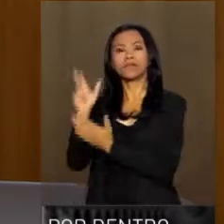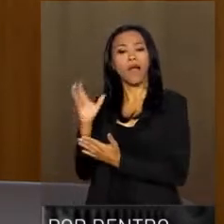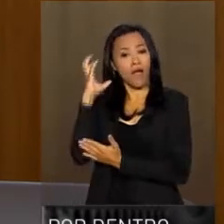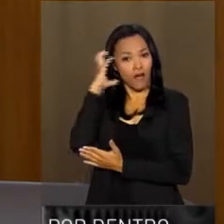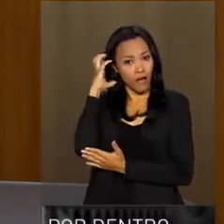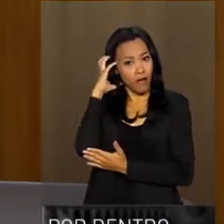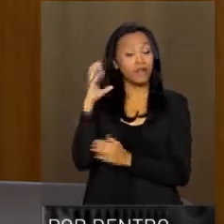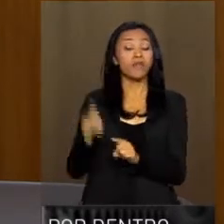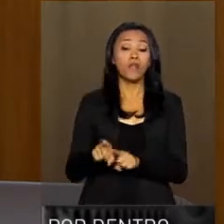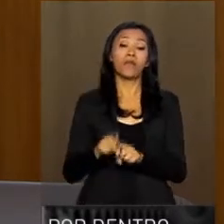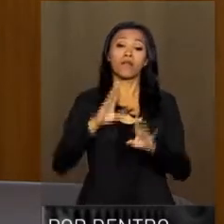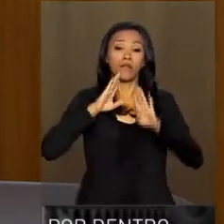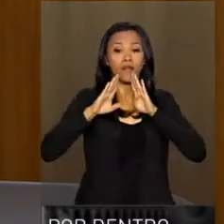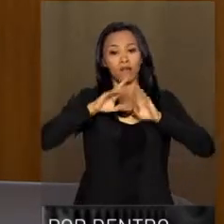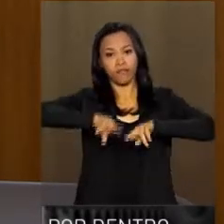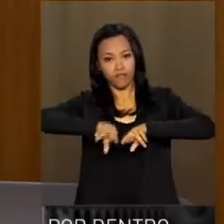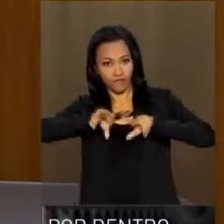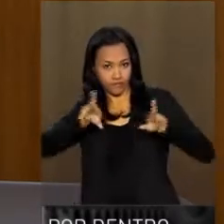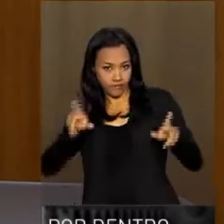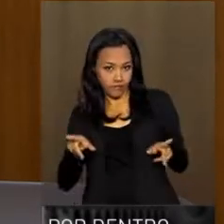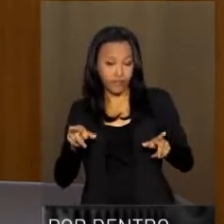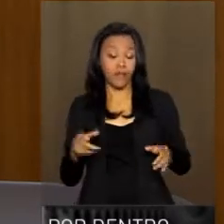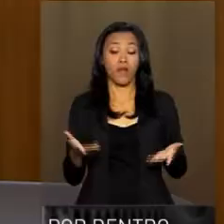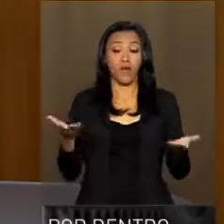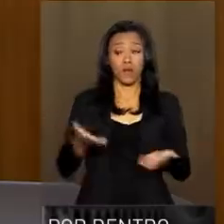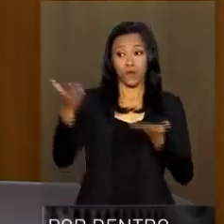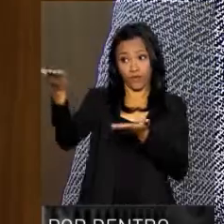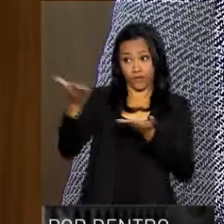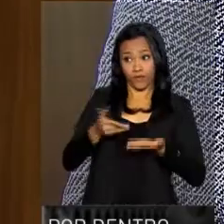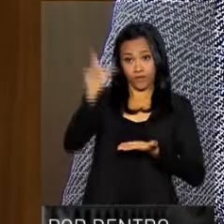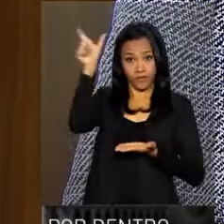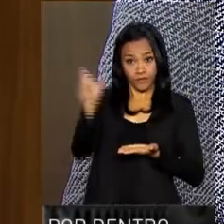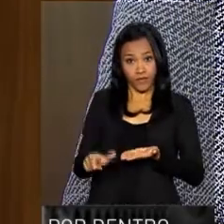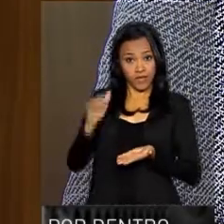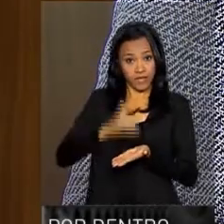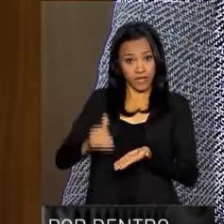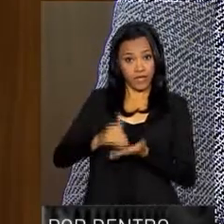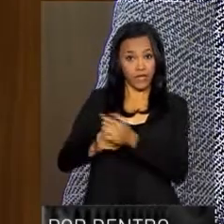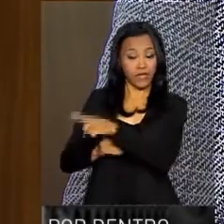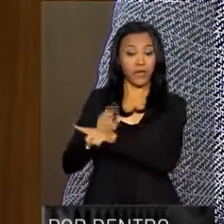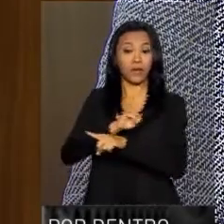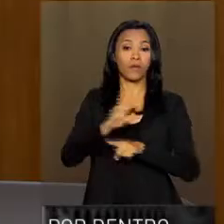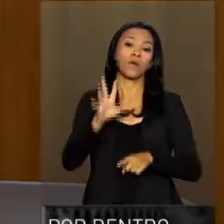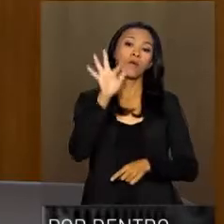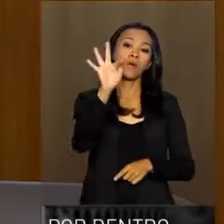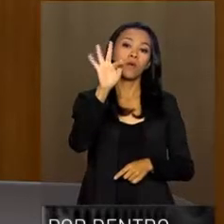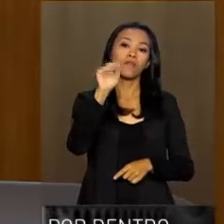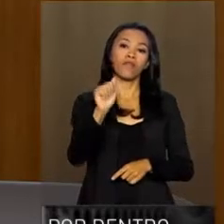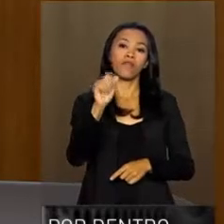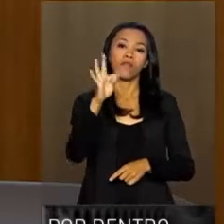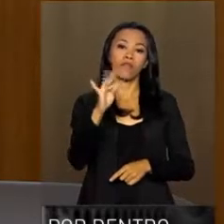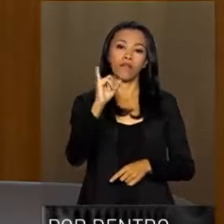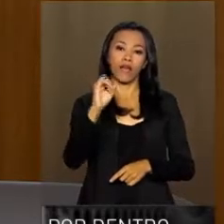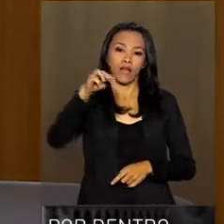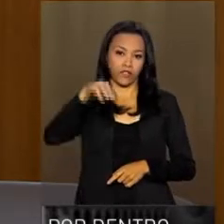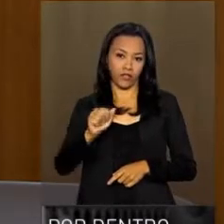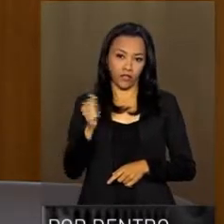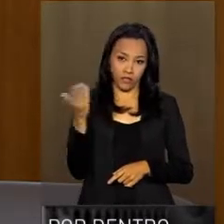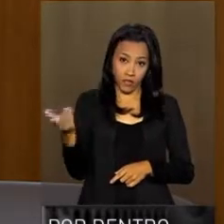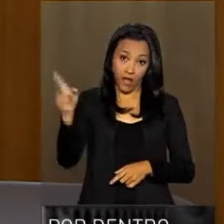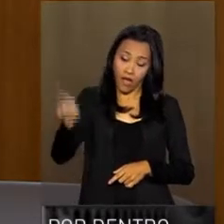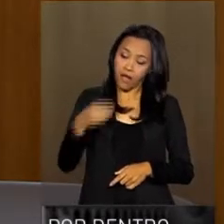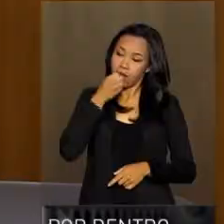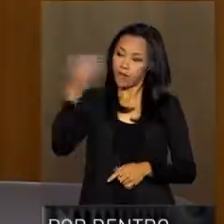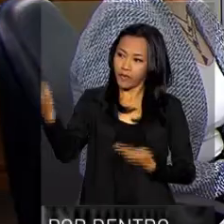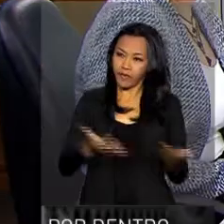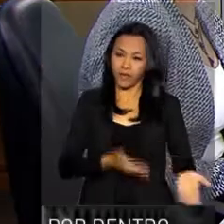e hoje recebemos aqui no estúdio a secretária fátima pelaes da secretaria de políticas para as mulheres da presidência da república secretaria seja bem